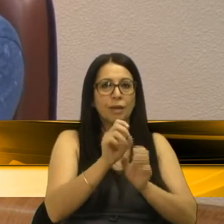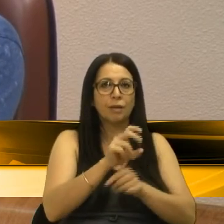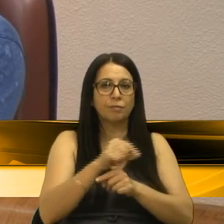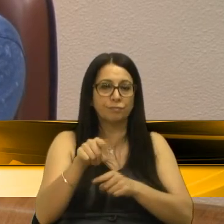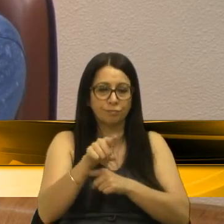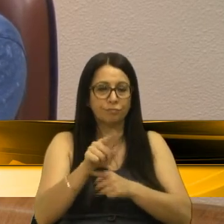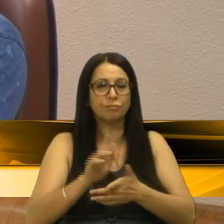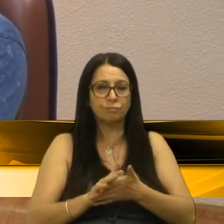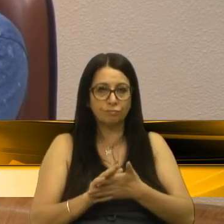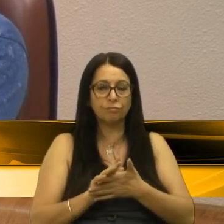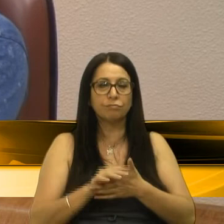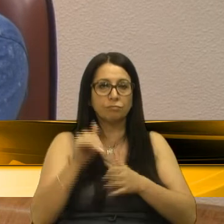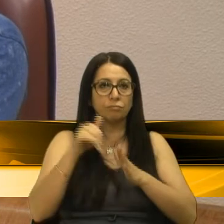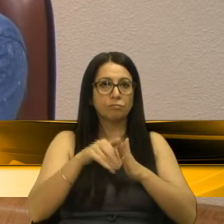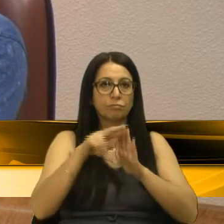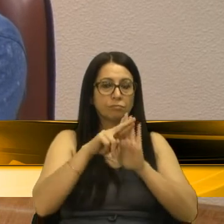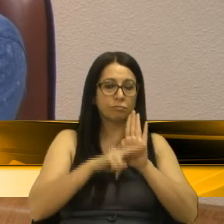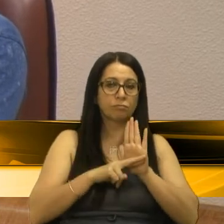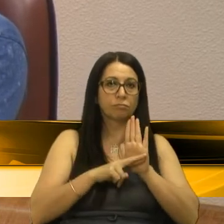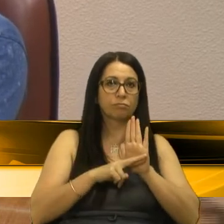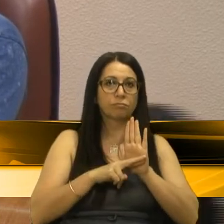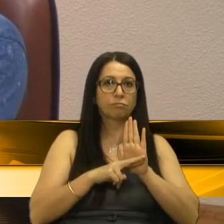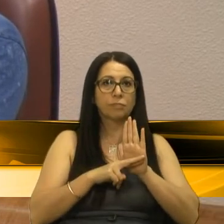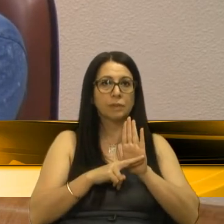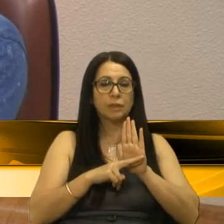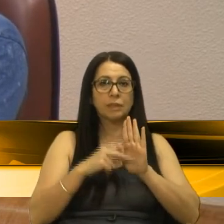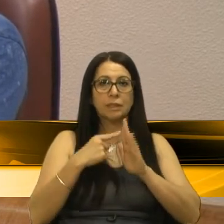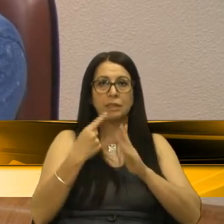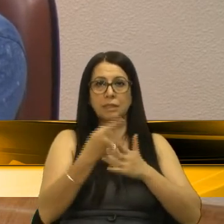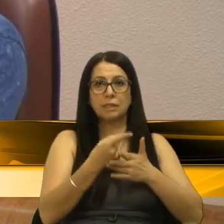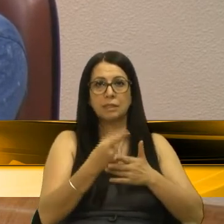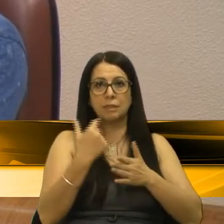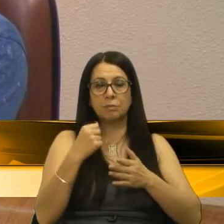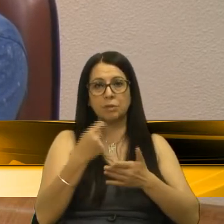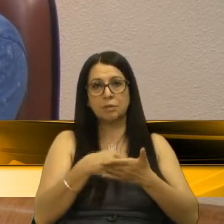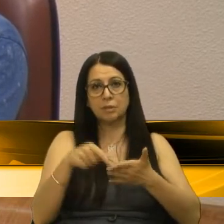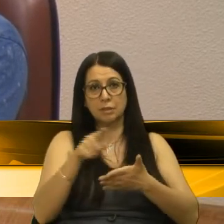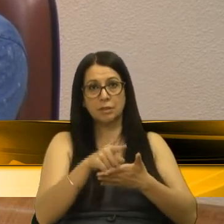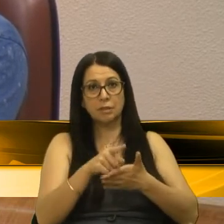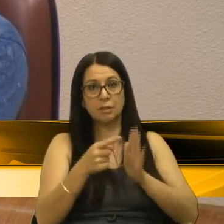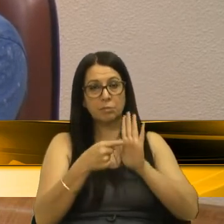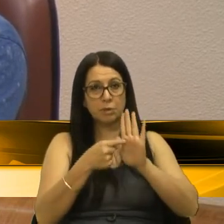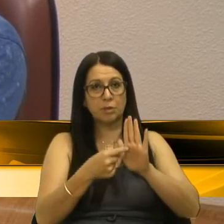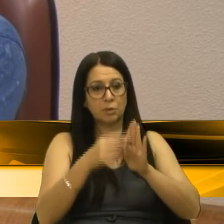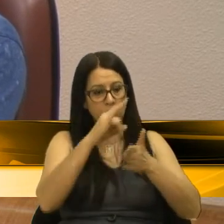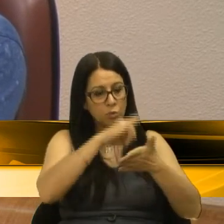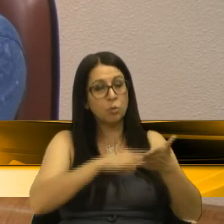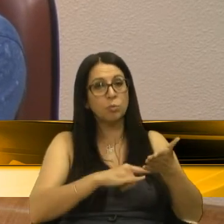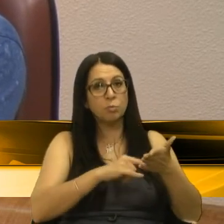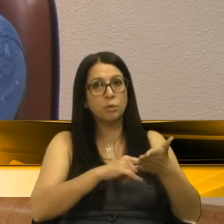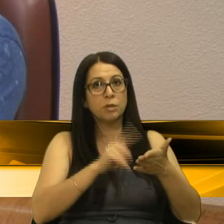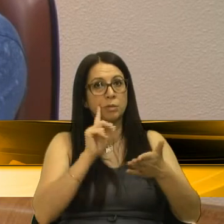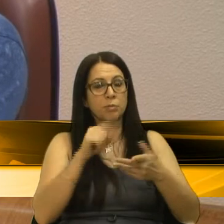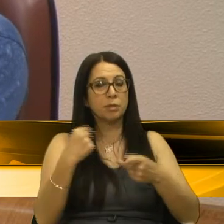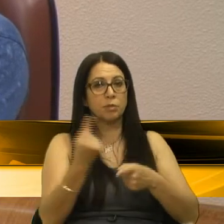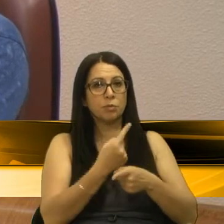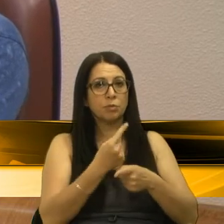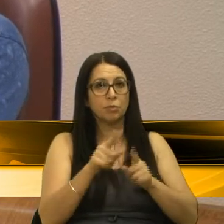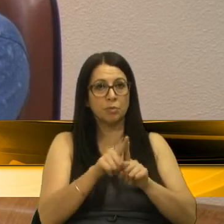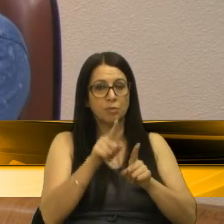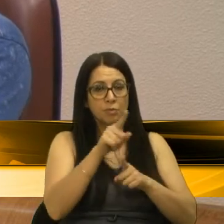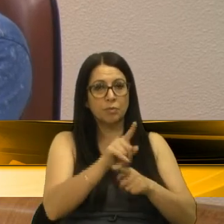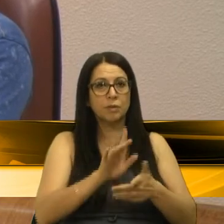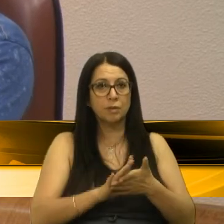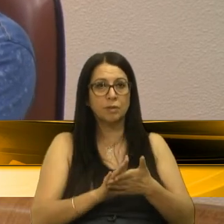zona e observados os parâmetros de incomodidade e as condições de instalações pertinentes mediante a apresentação dos seguintes documentos, além daqueles referidos no artigo 22º